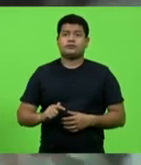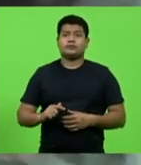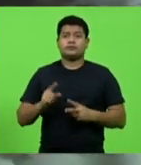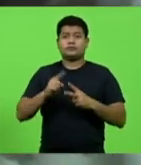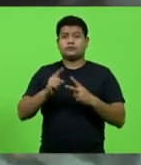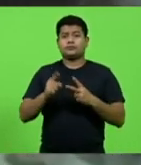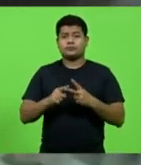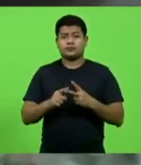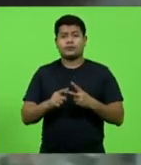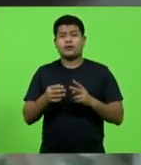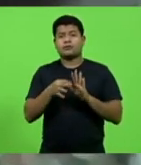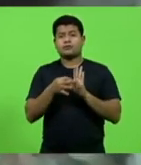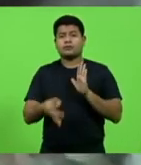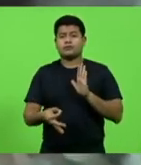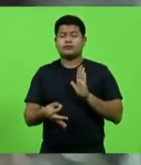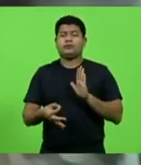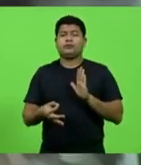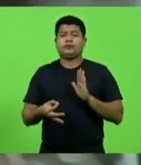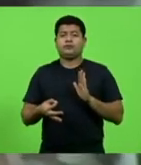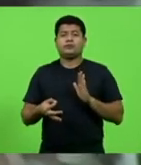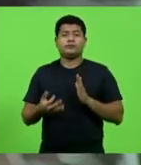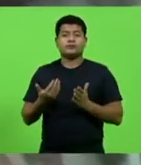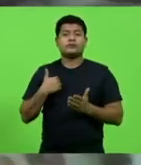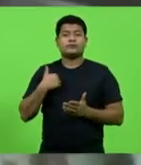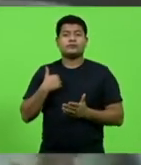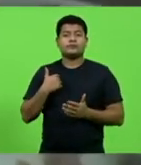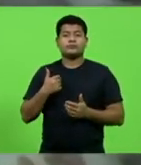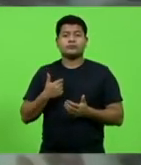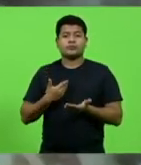2 argumentos só, mas queria iniciar dizendo da minha